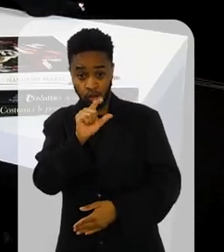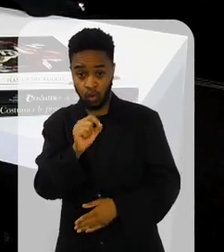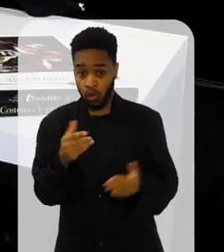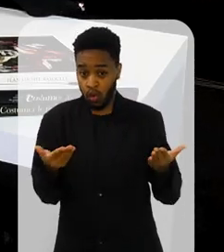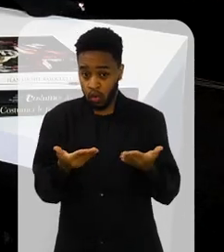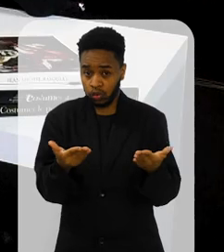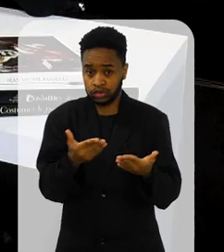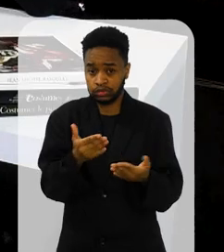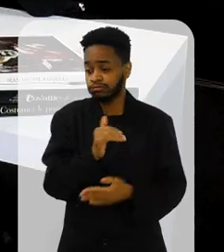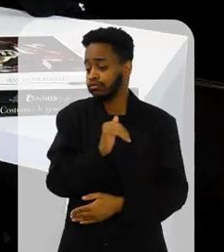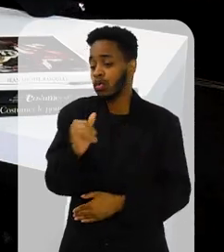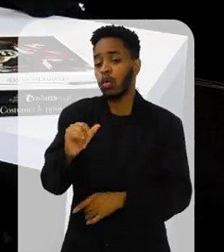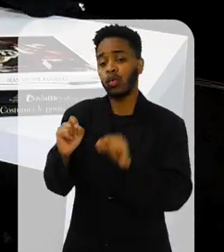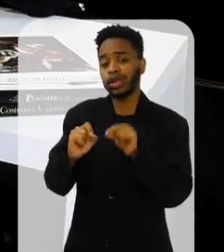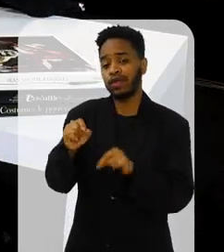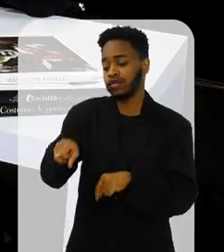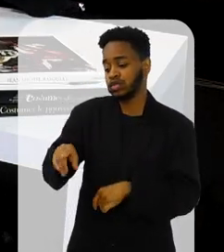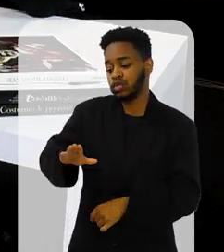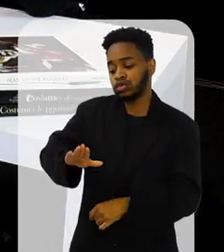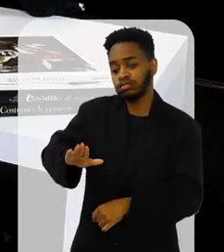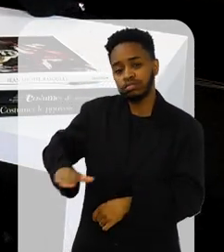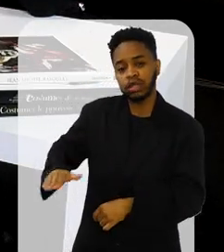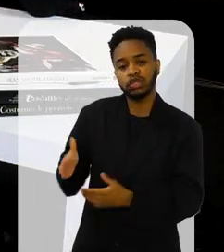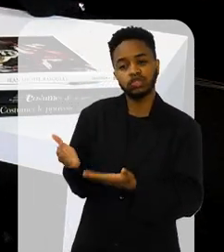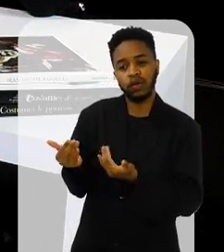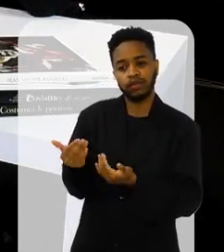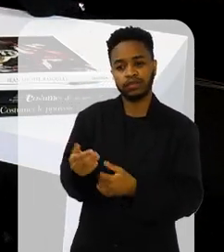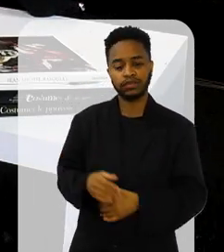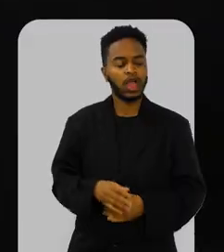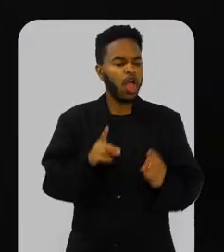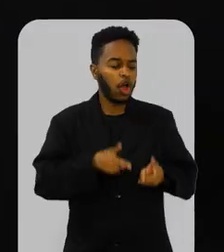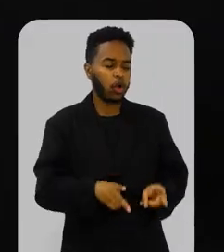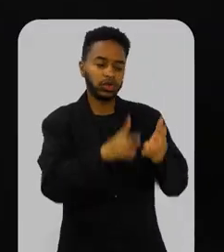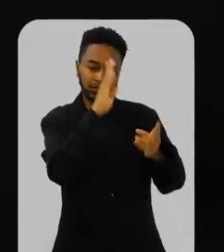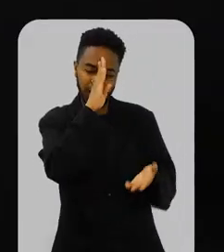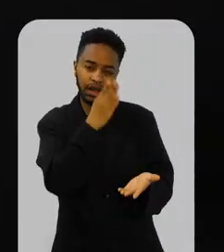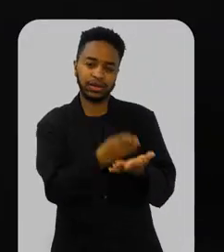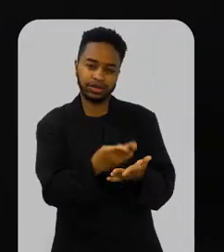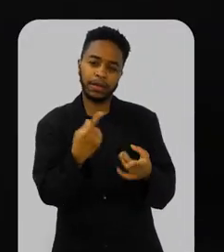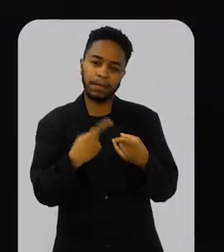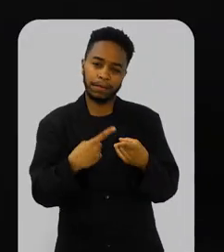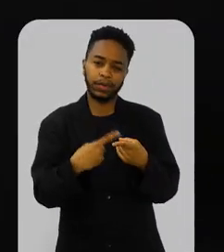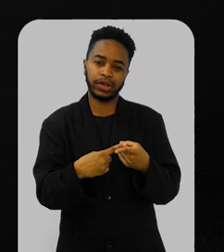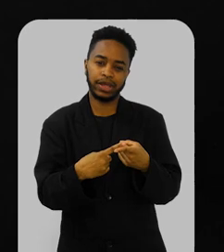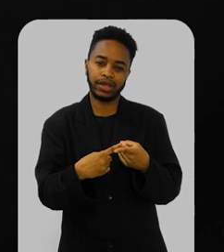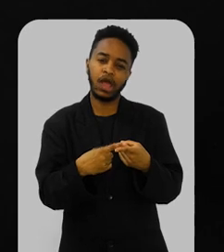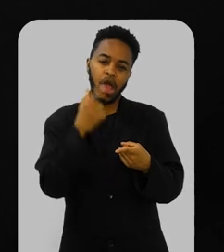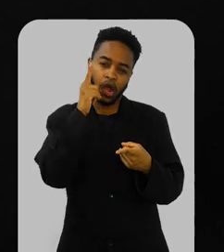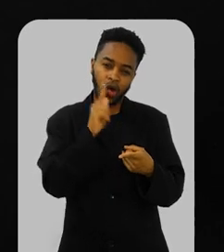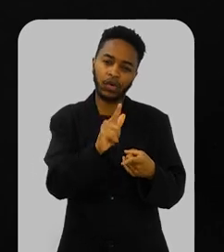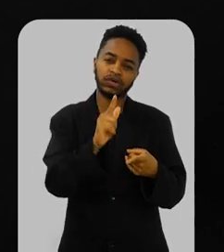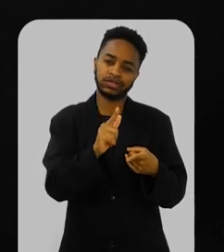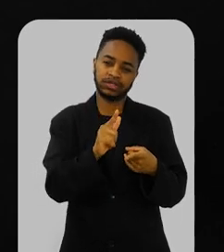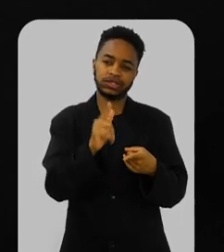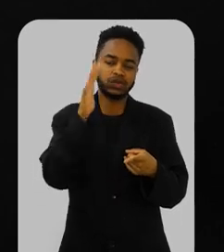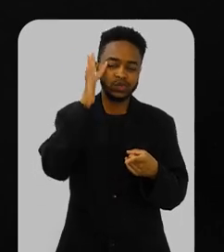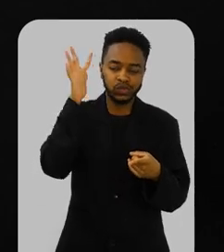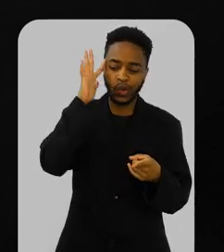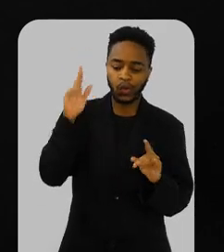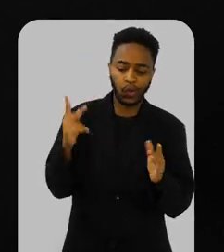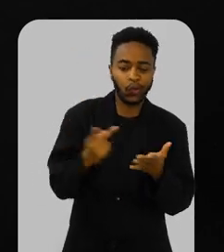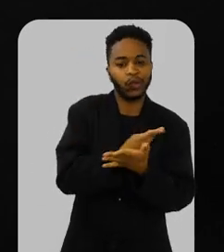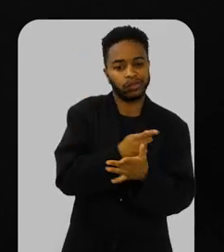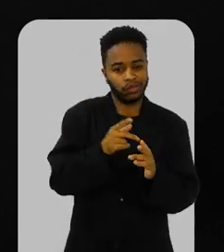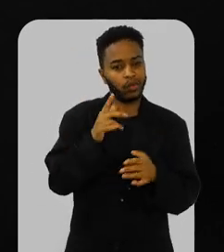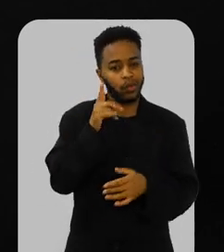hoje falaria para o Diego menino? Continua acreditando que você vai conseguir realizar os